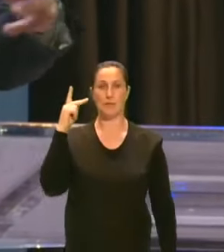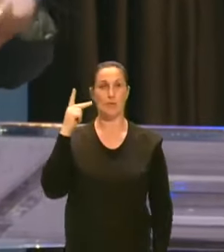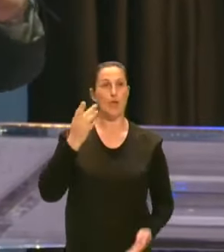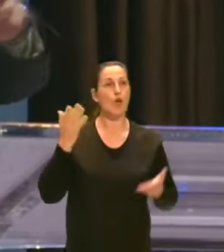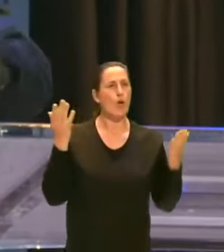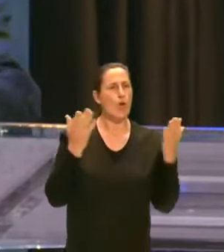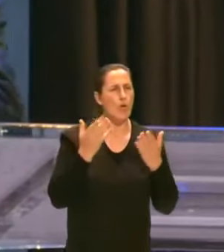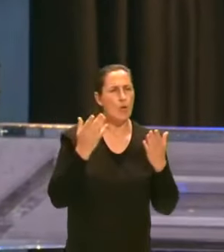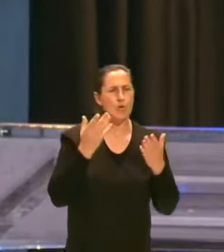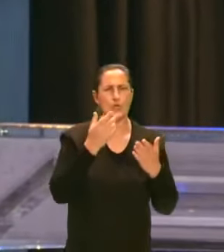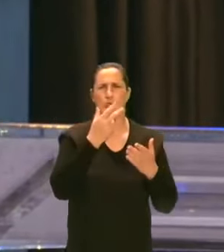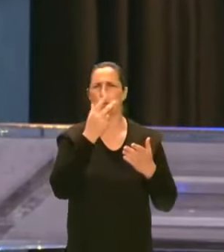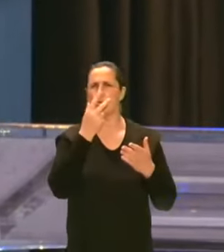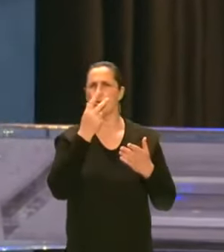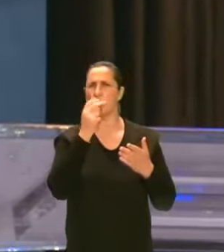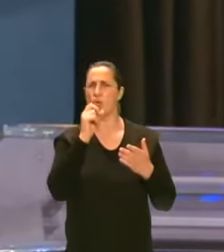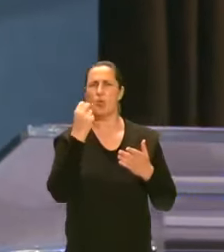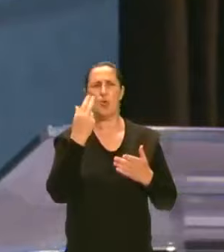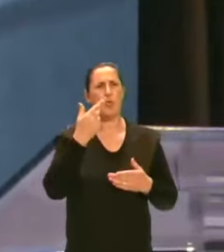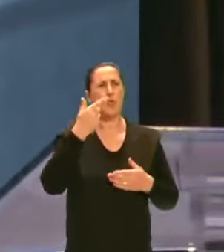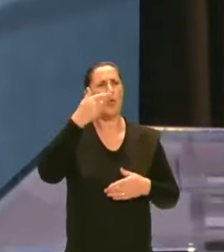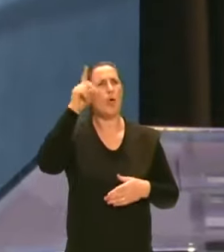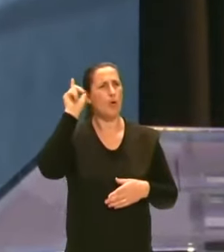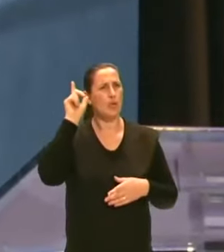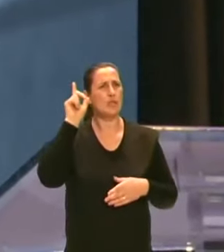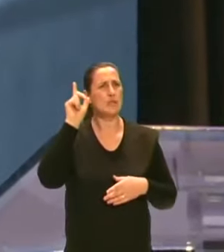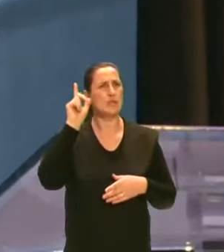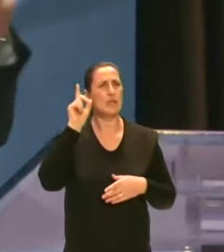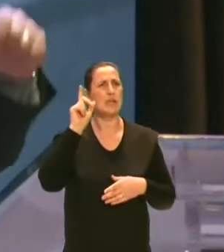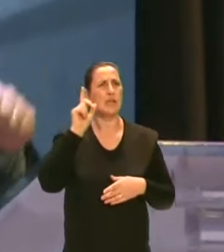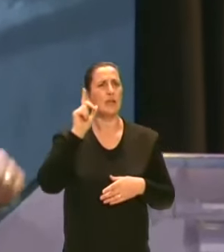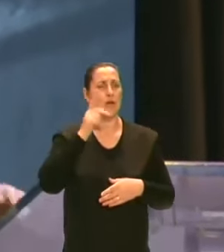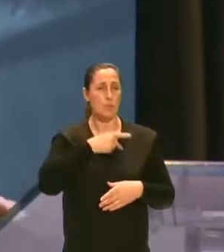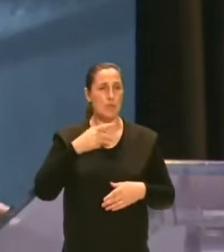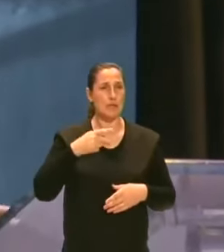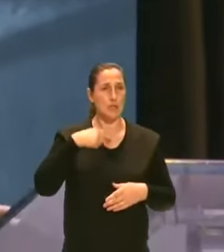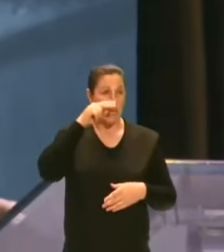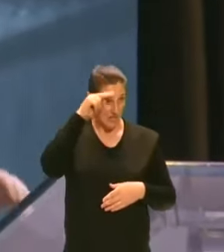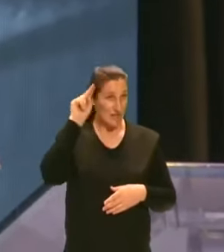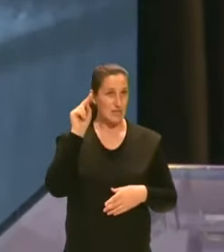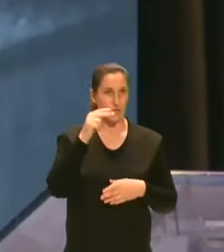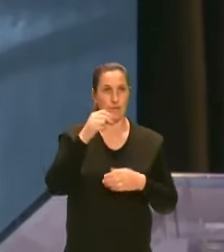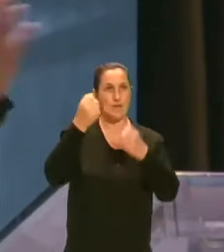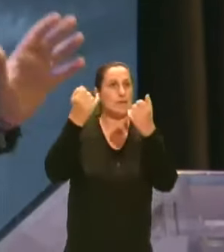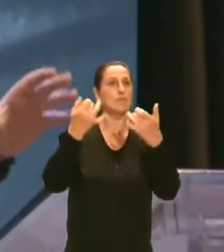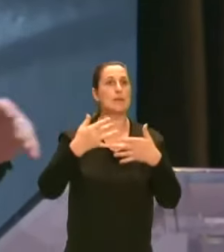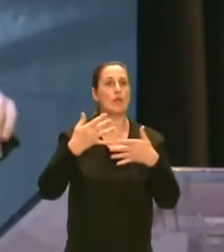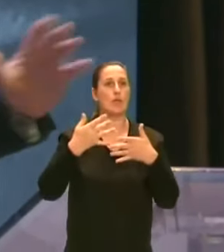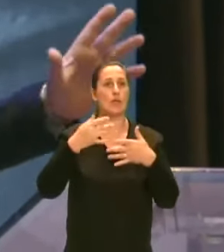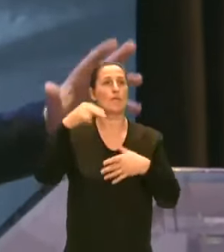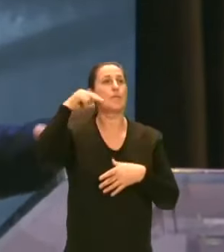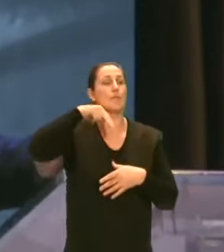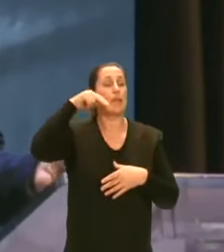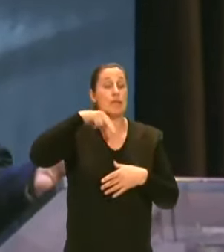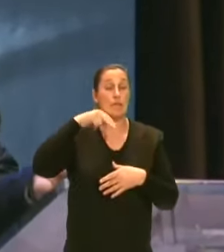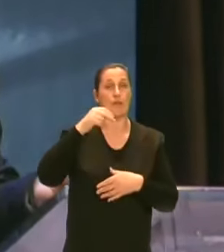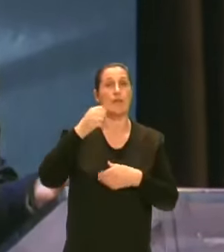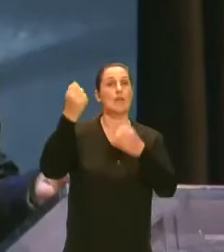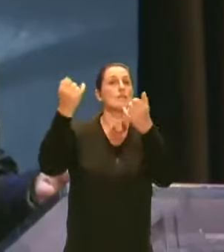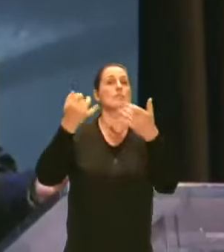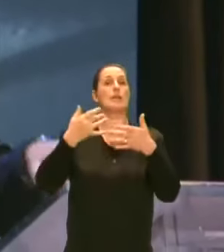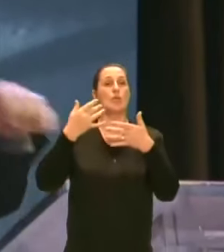sobre isso, sobre a ovelha. E é interessante que esse animal que a Bíblia nos compara é um animal desprovido de várias